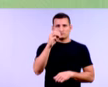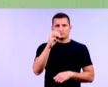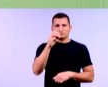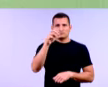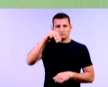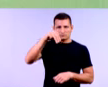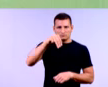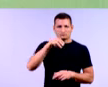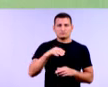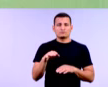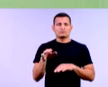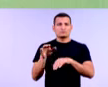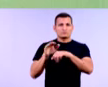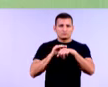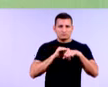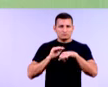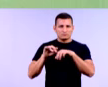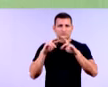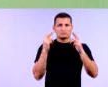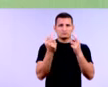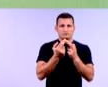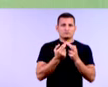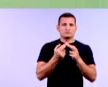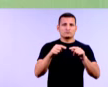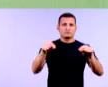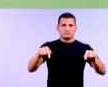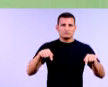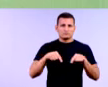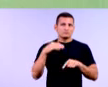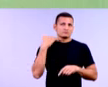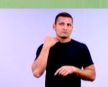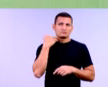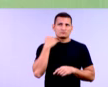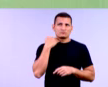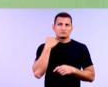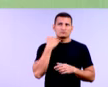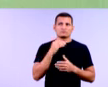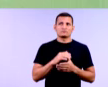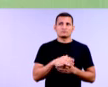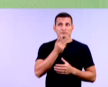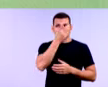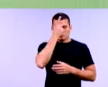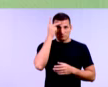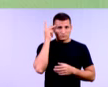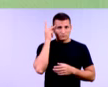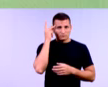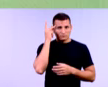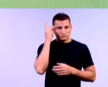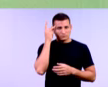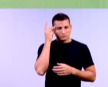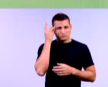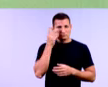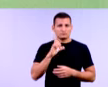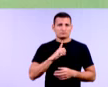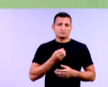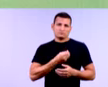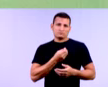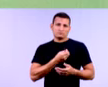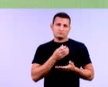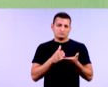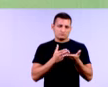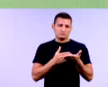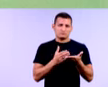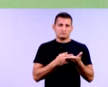reuniram-se na sala de reuniões do Banco J os acionistas relacionados no livro de presença, na folha